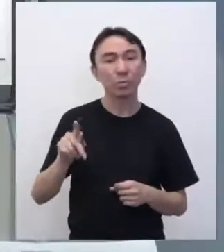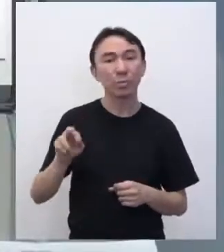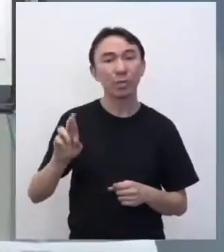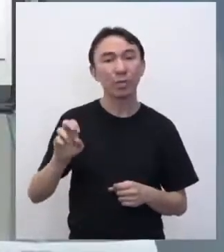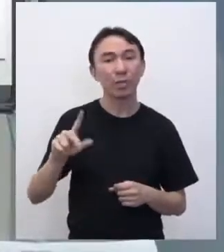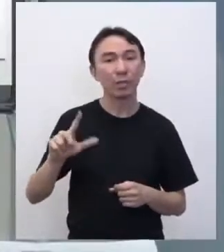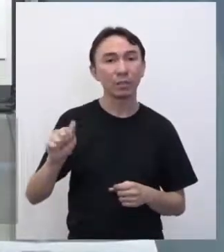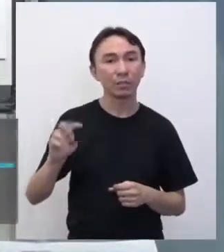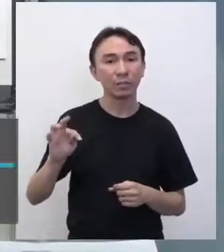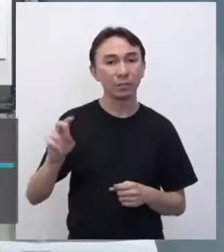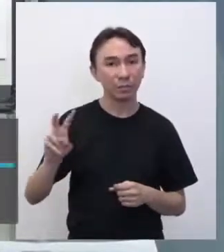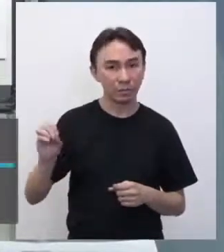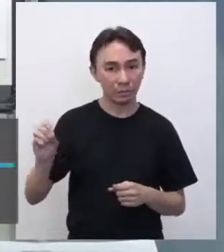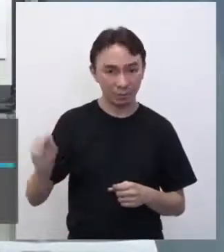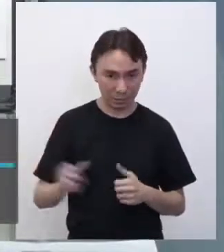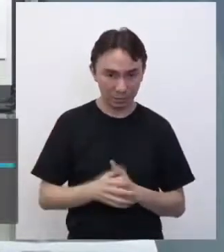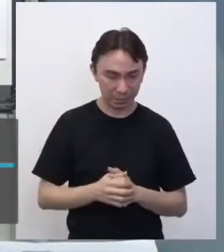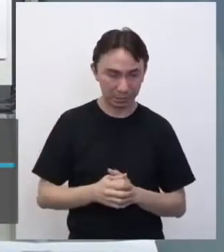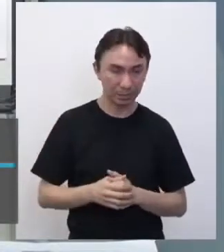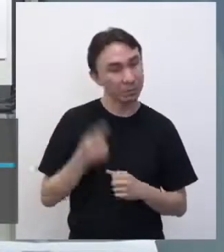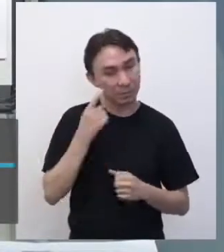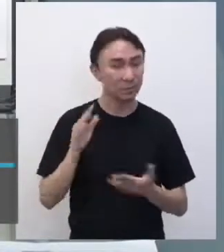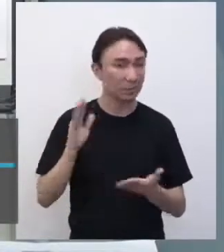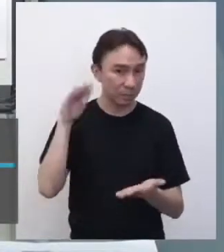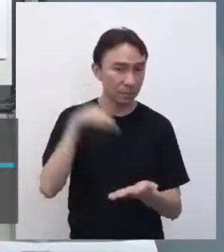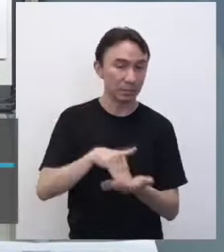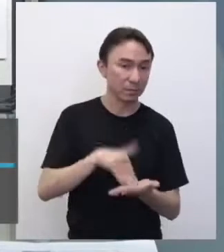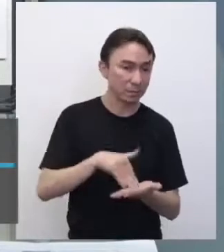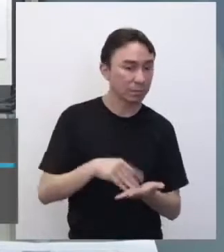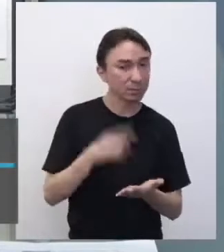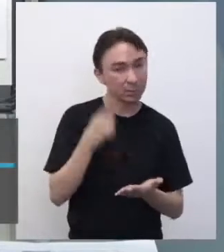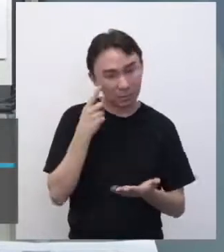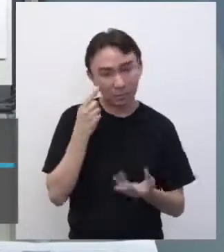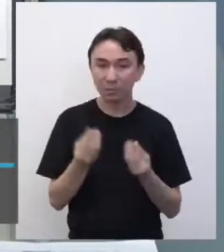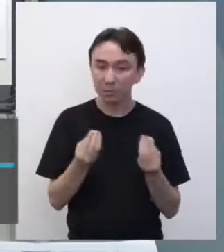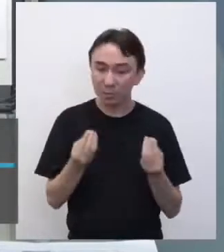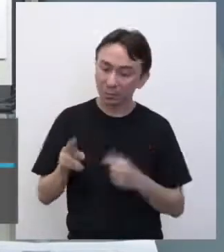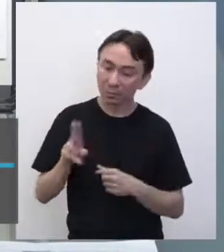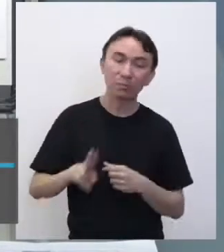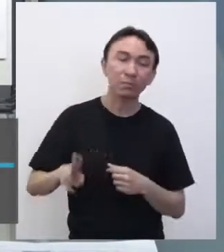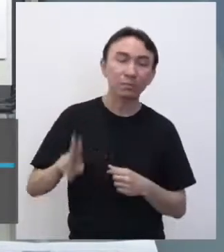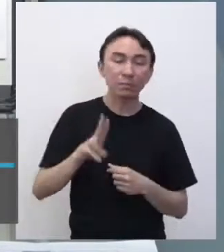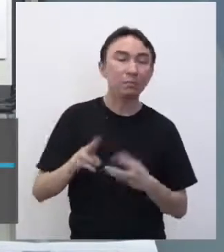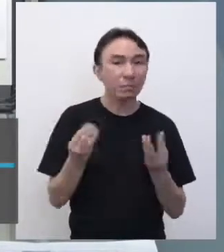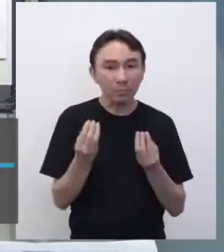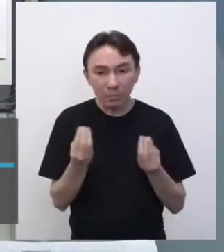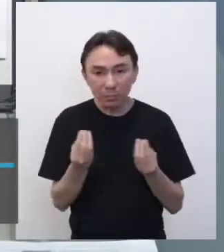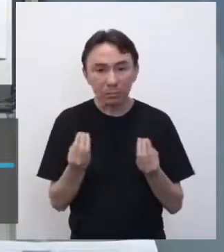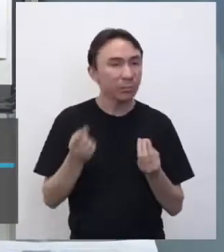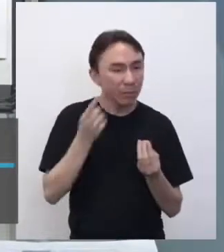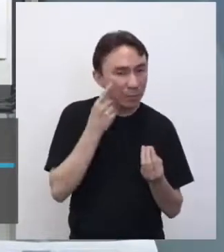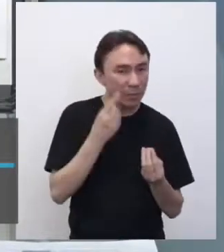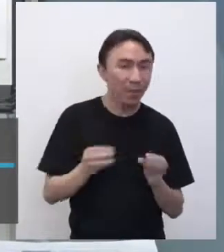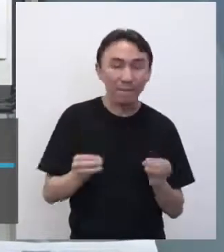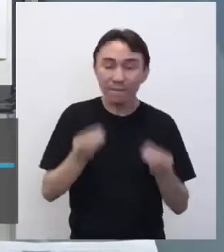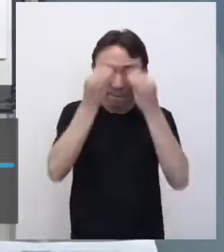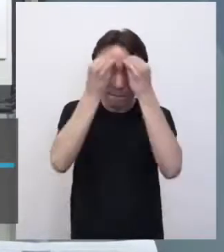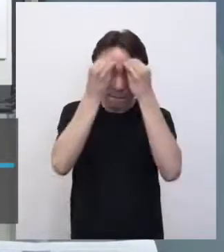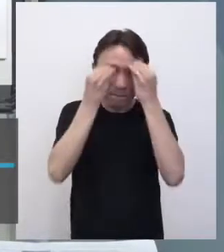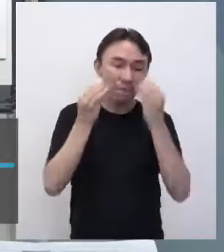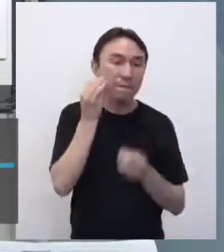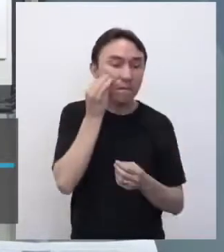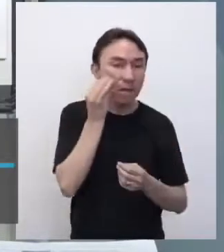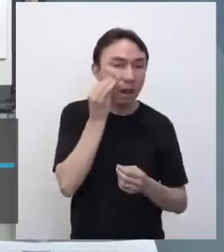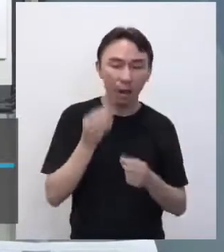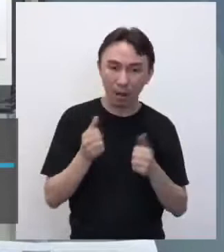ver na nossa aula. Então, até o final da aula, a gente tem que lembrar como é que usa isso e tentar deixar mais fixado aí o